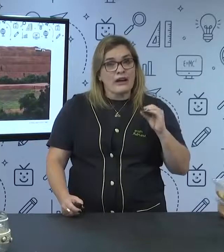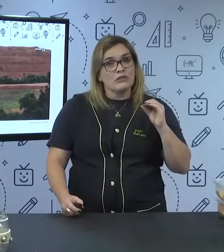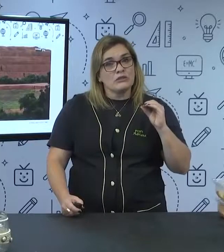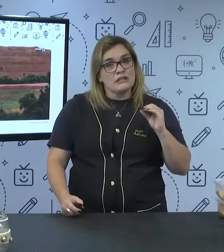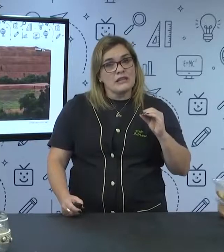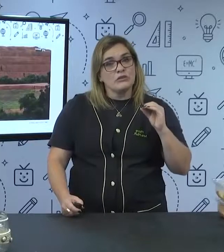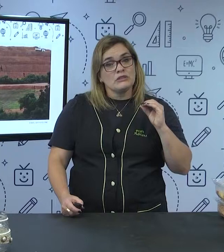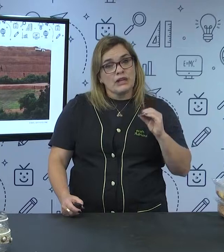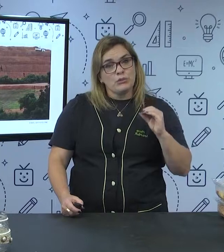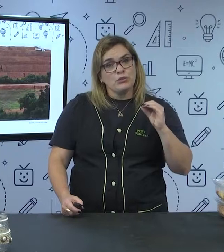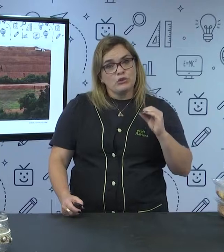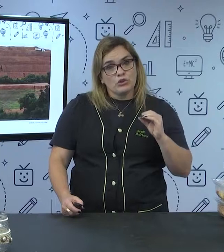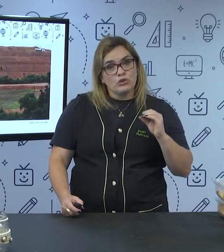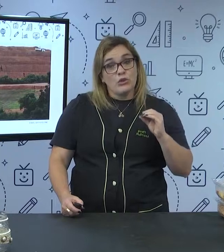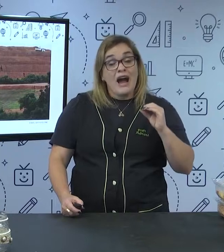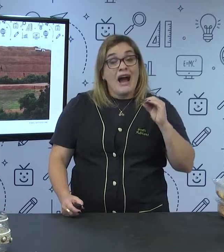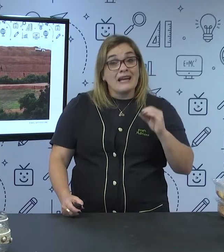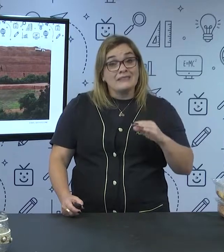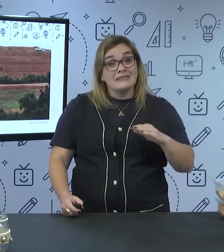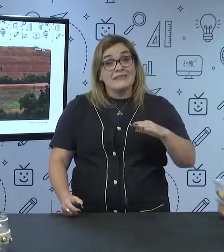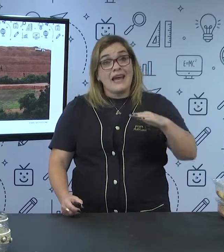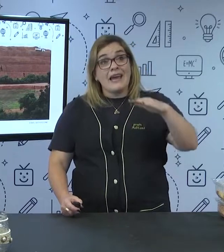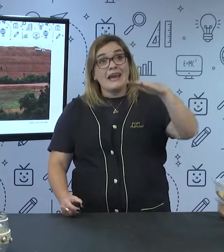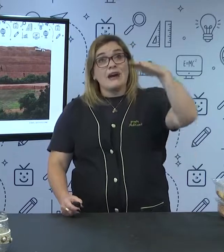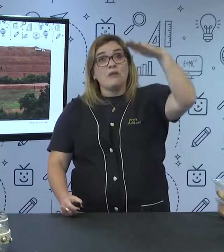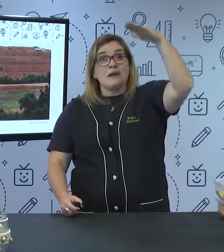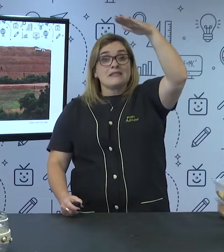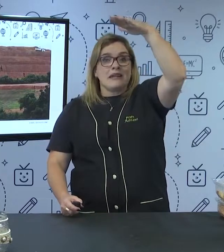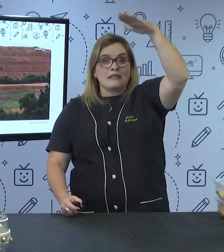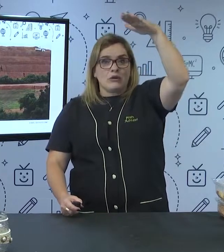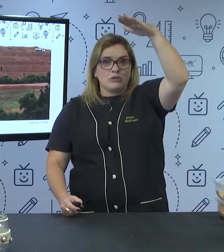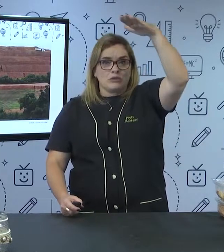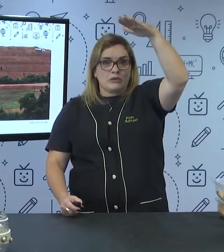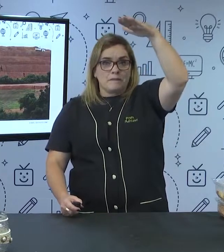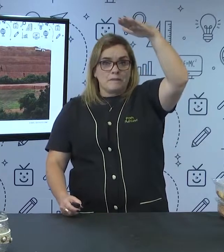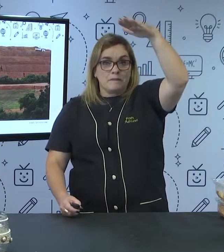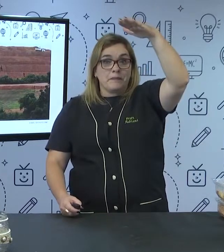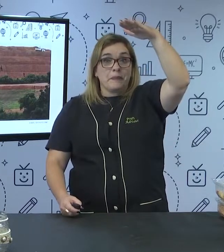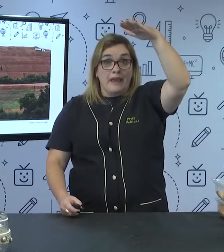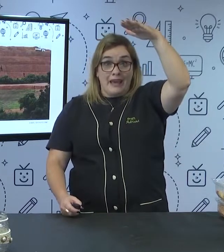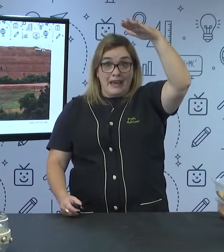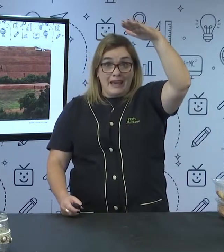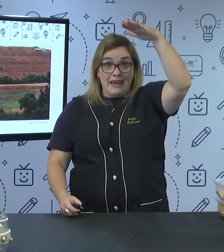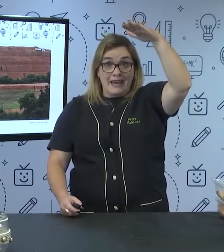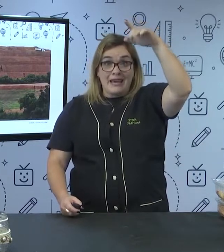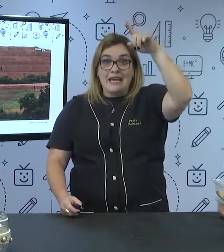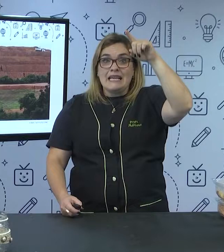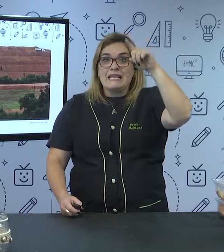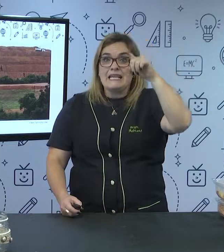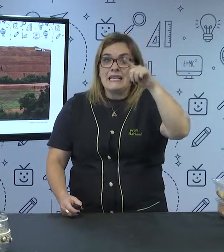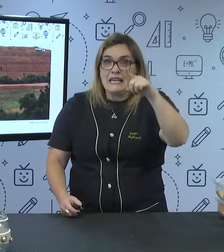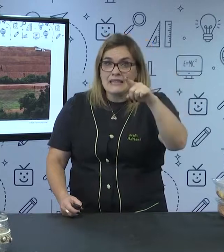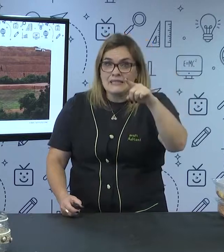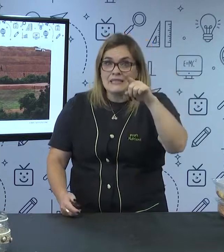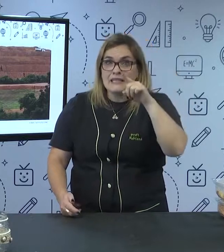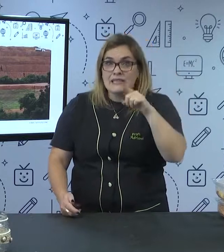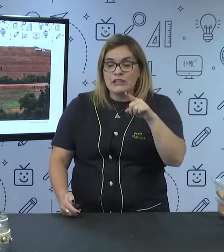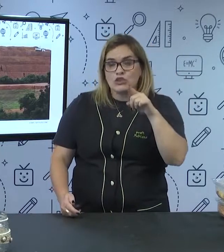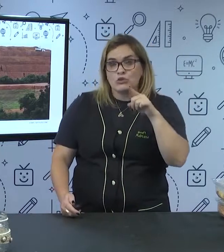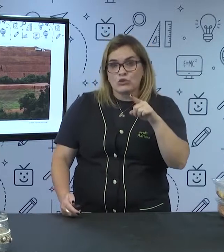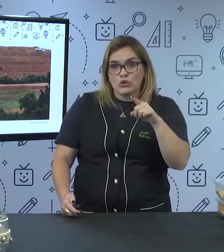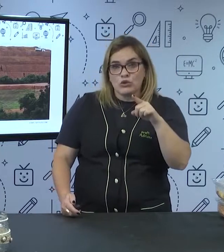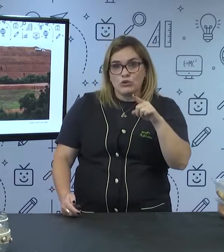isso vai acontecer o tempo todo até uma certa altura. É, e